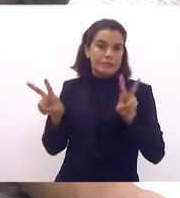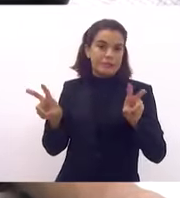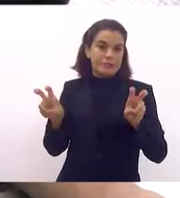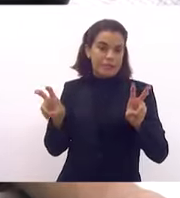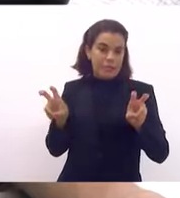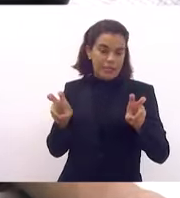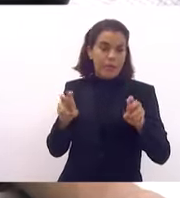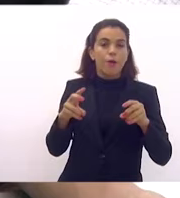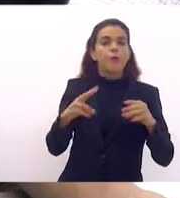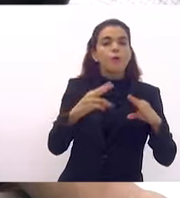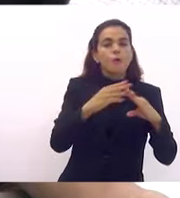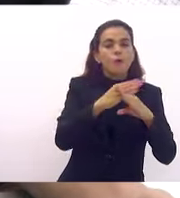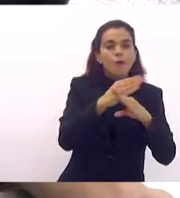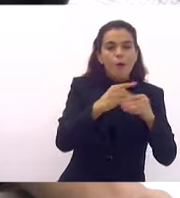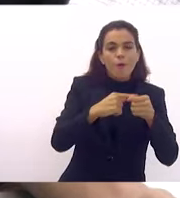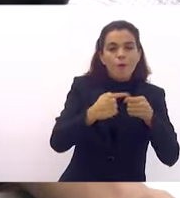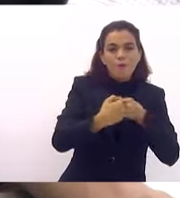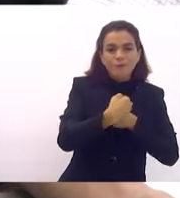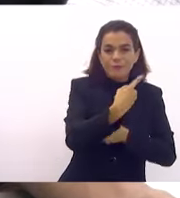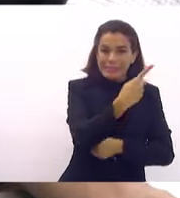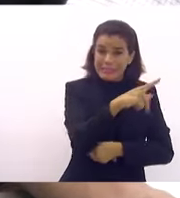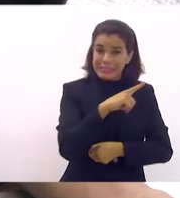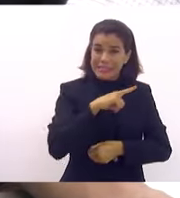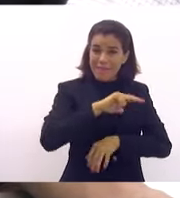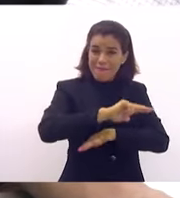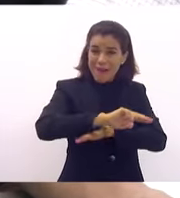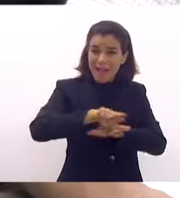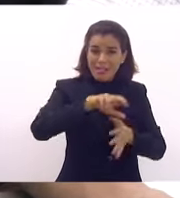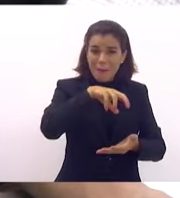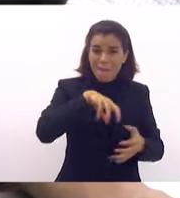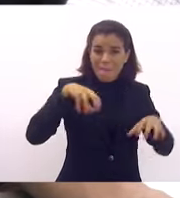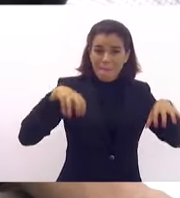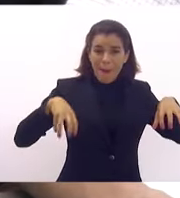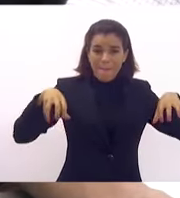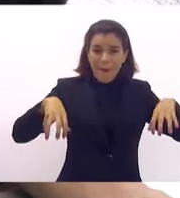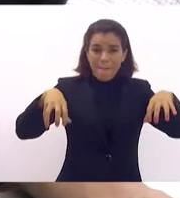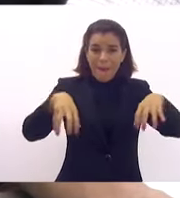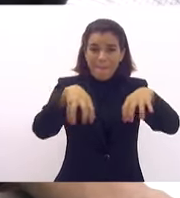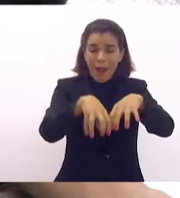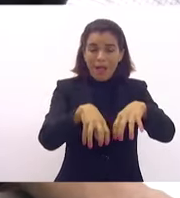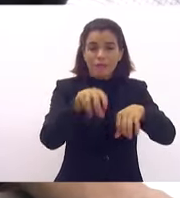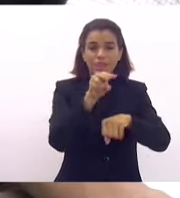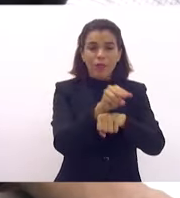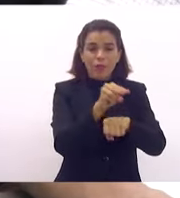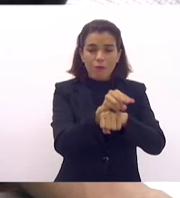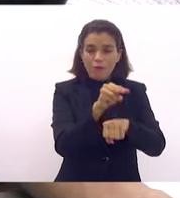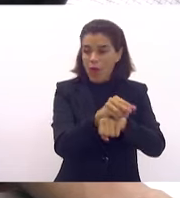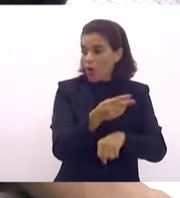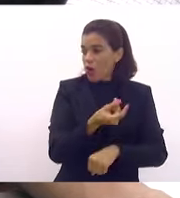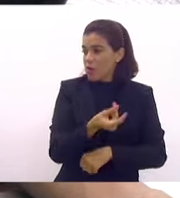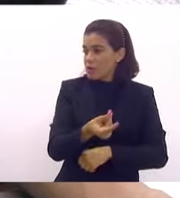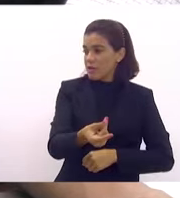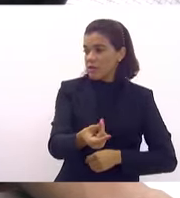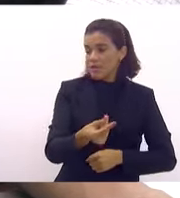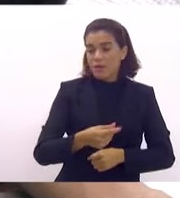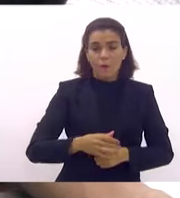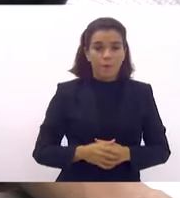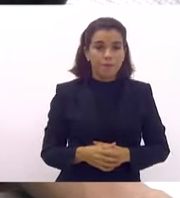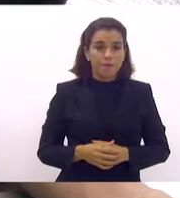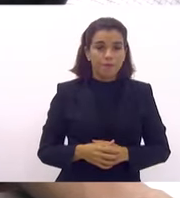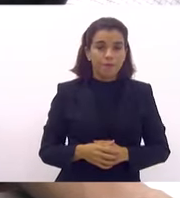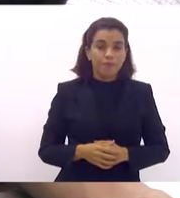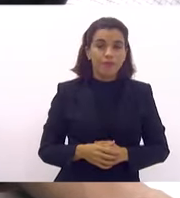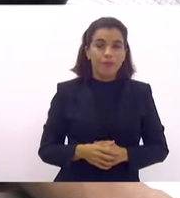o município dela tem muitas unidades de conservação, então é uma pessoa que tem legitimidade, claro, além de uma estudiosa para